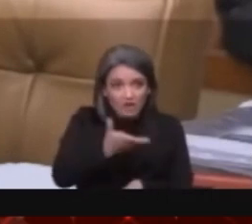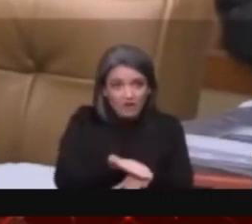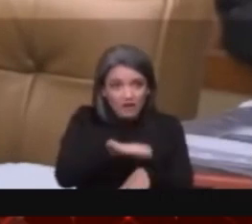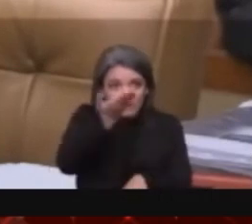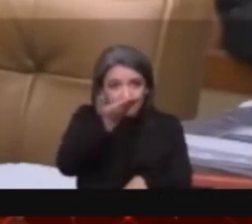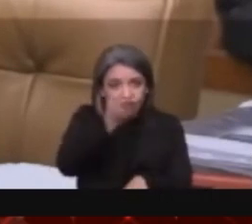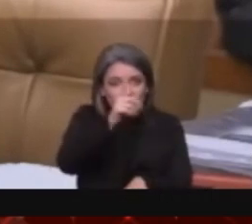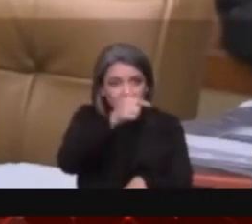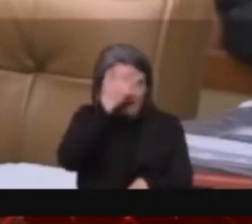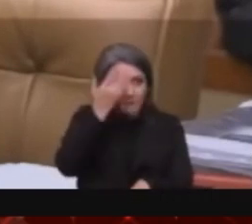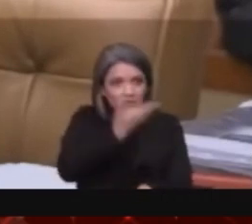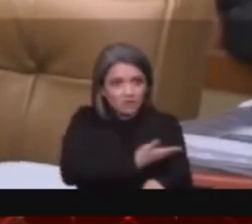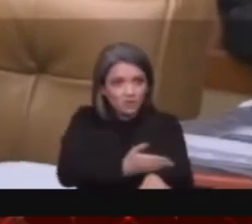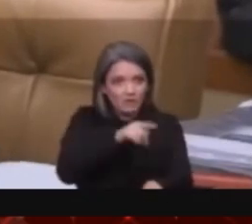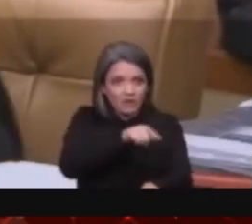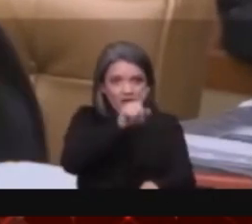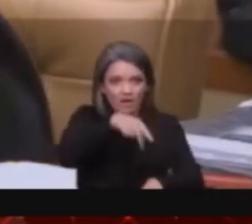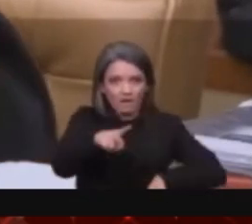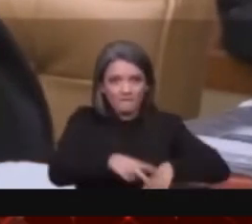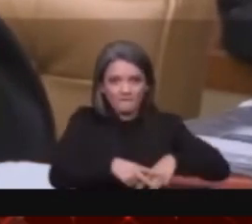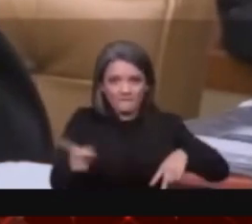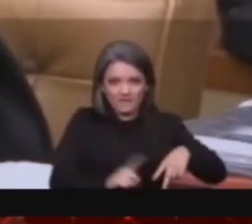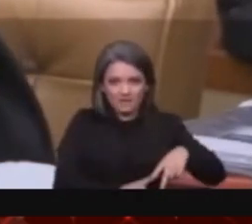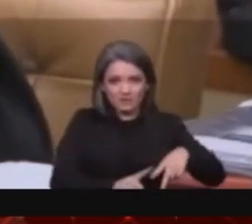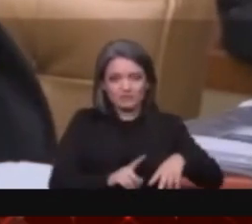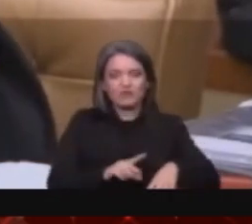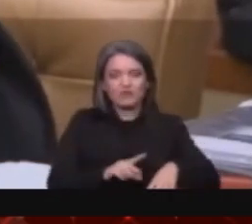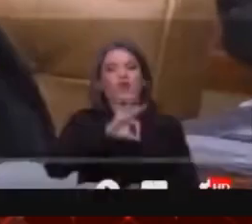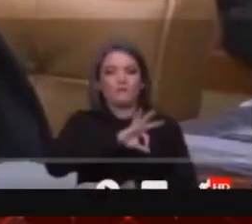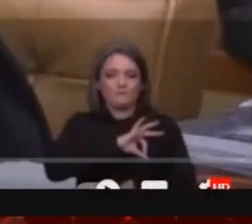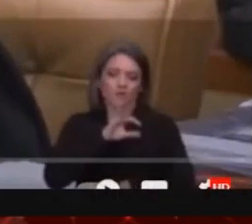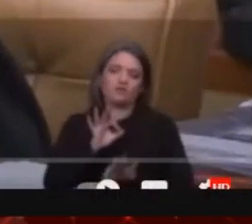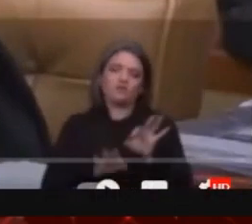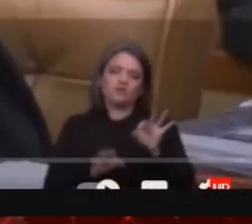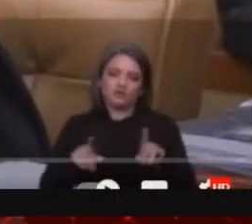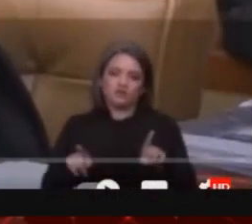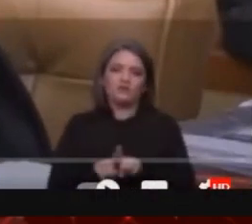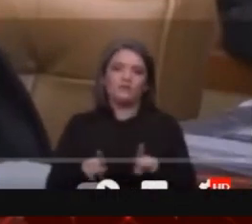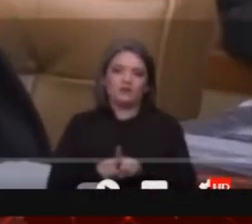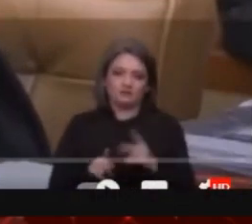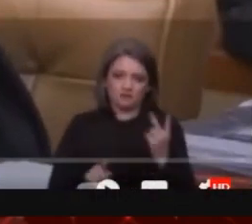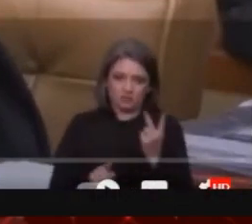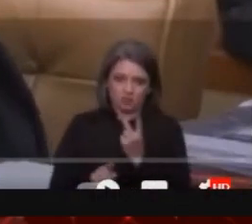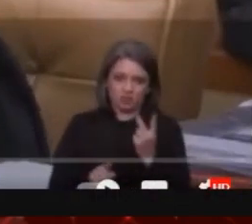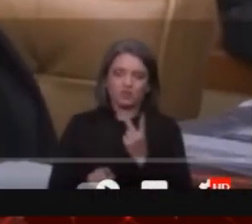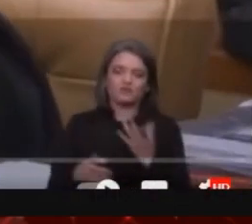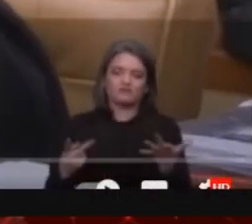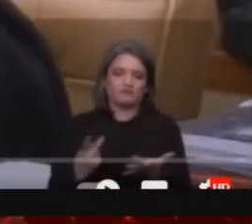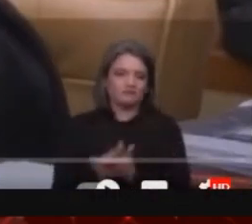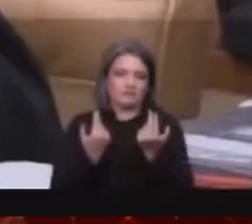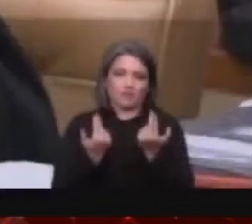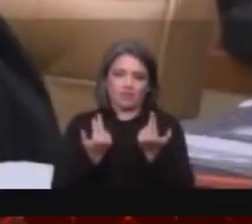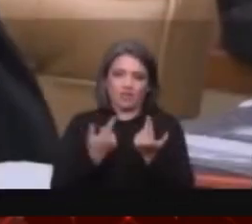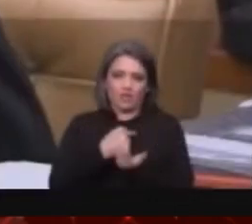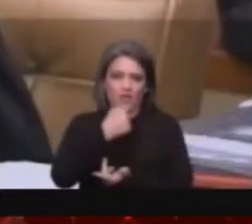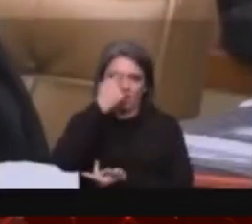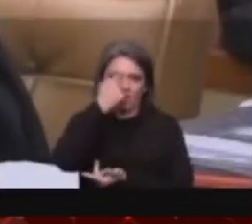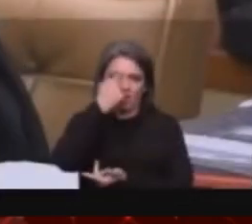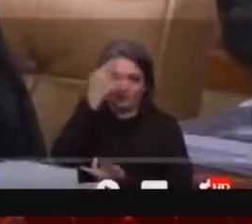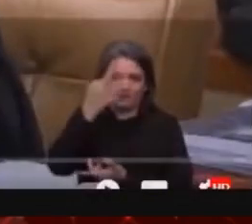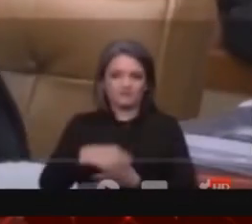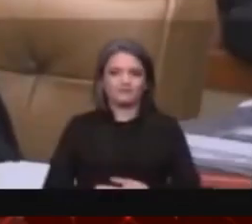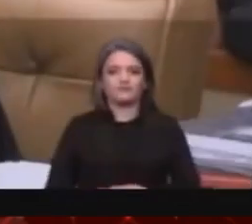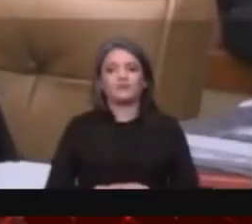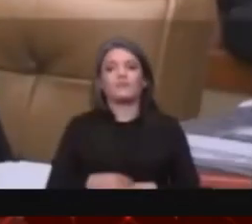para brancos, a polícia e a justiça, né? É importante sempre colocar isso, porque isso foi